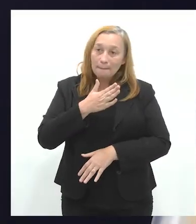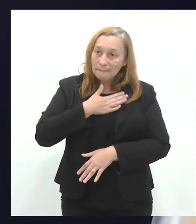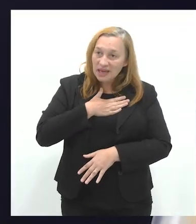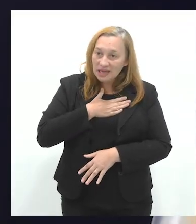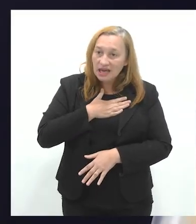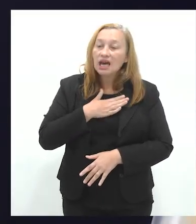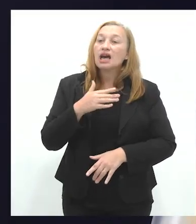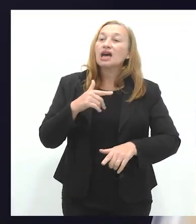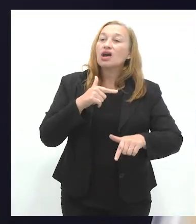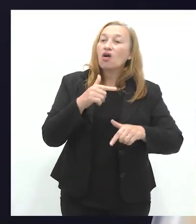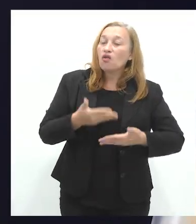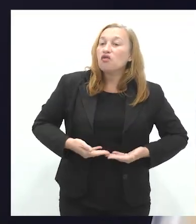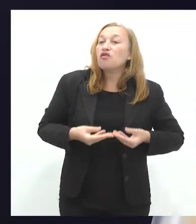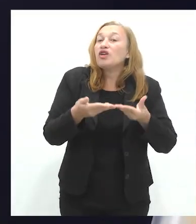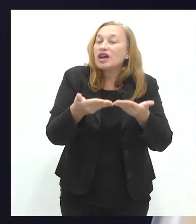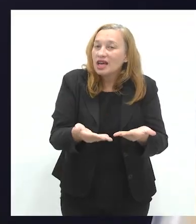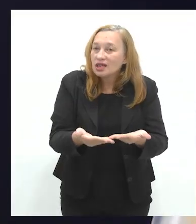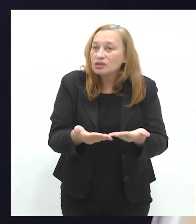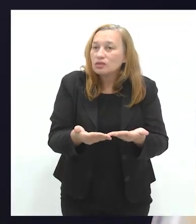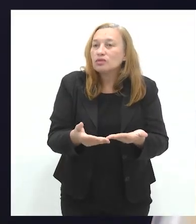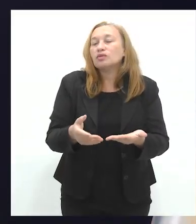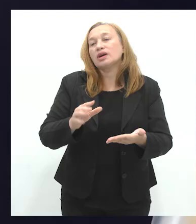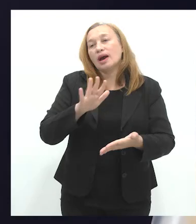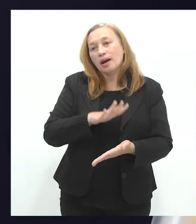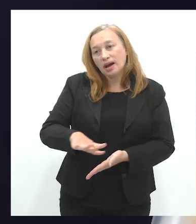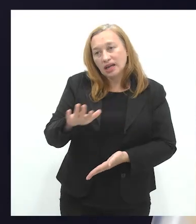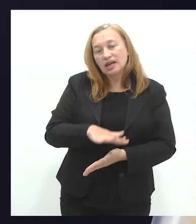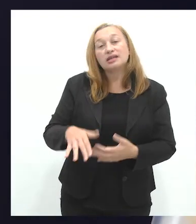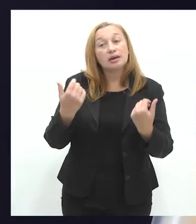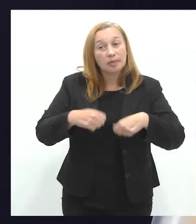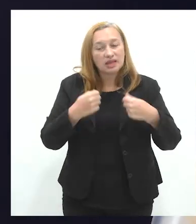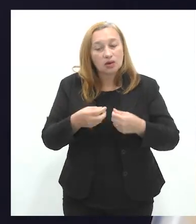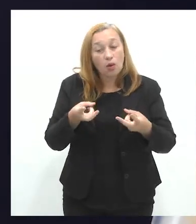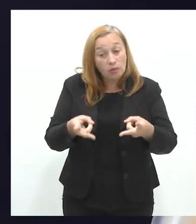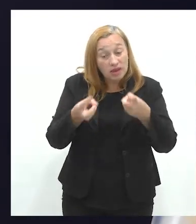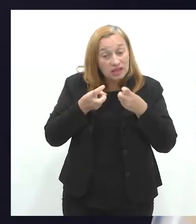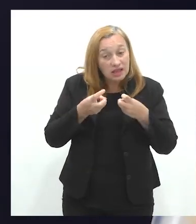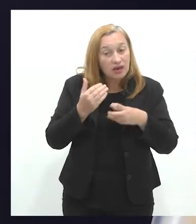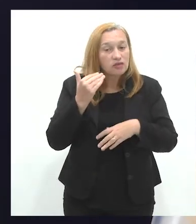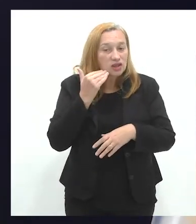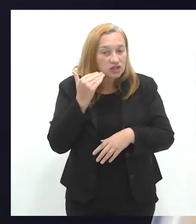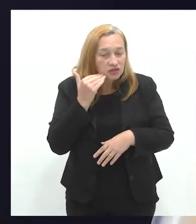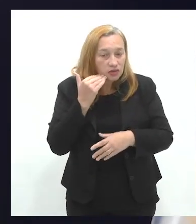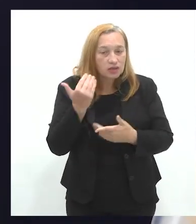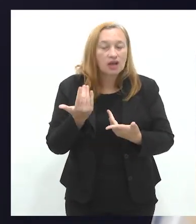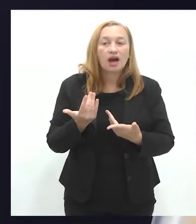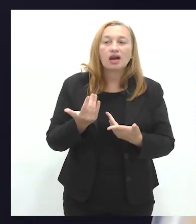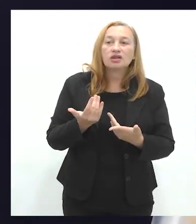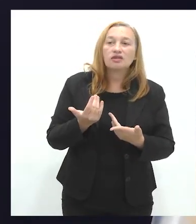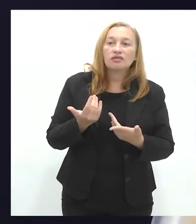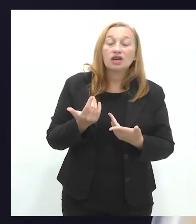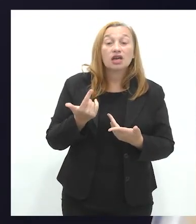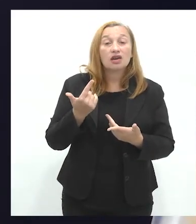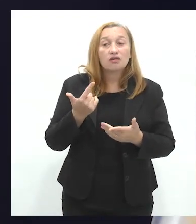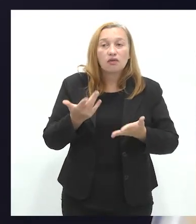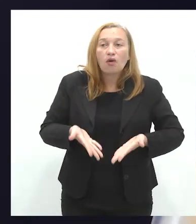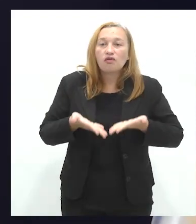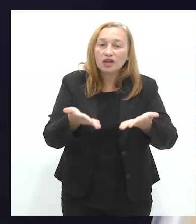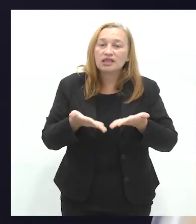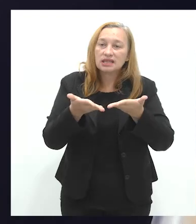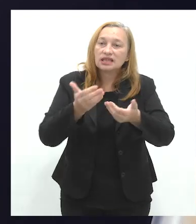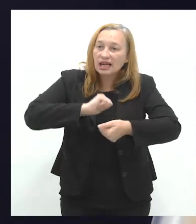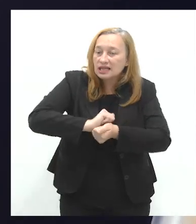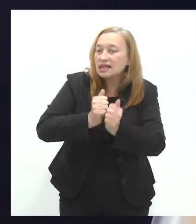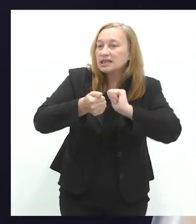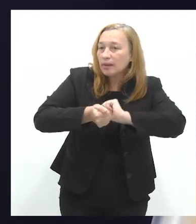minha experiência, eu ofereço o que a criança precisa. Aí eu identifico as defasagens e vou oferecendo o que ela